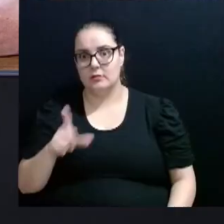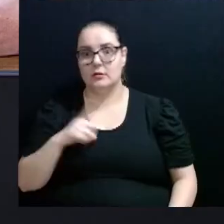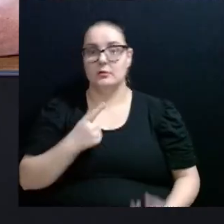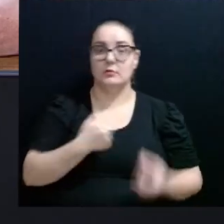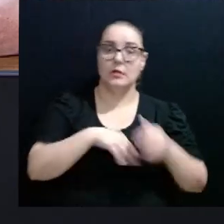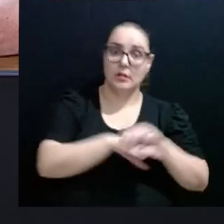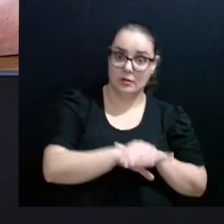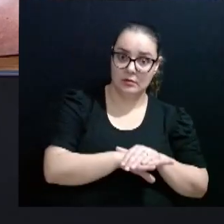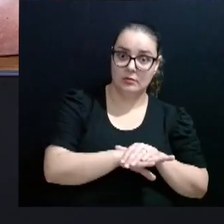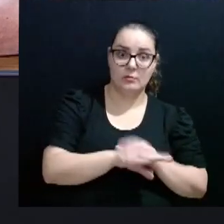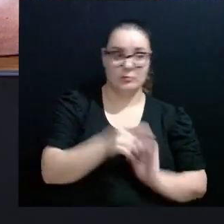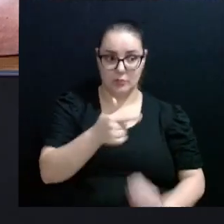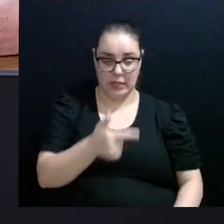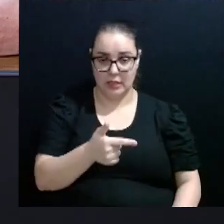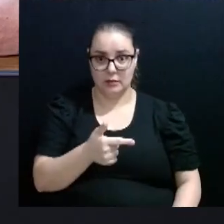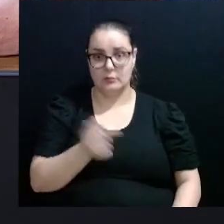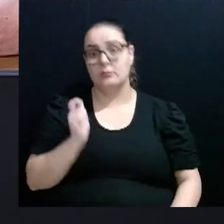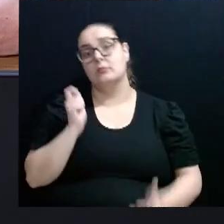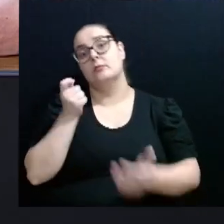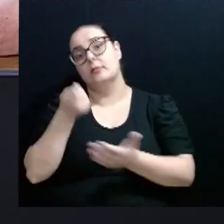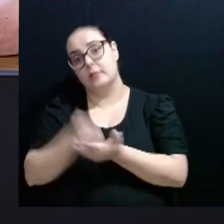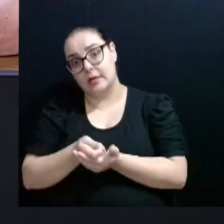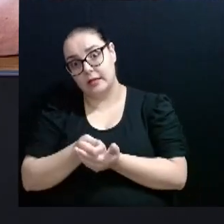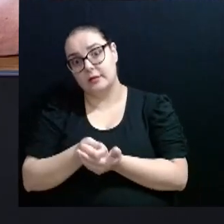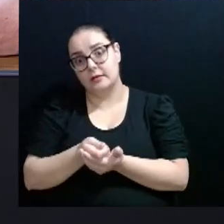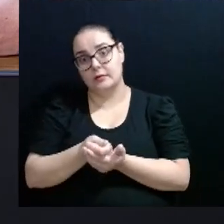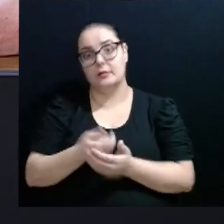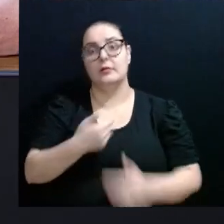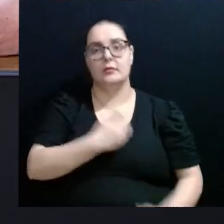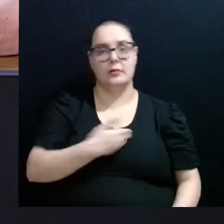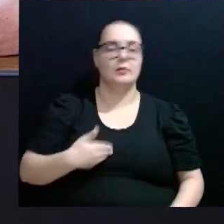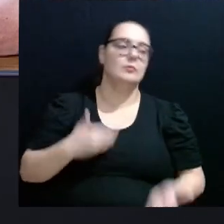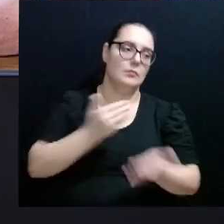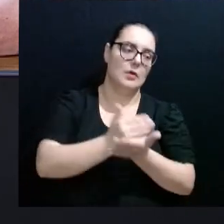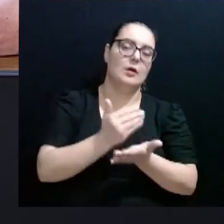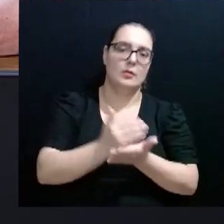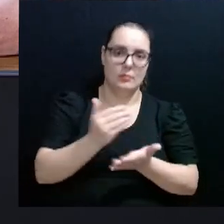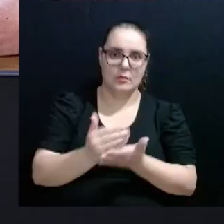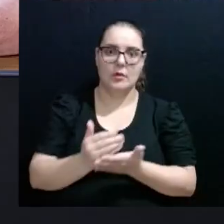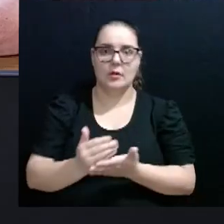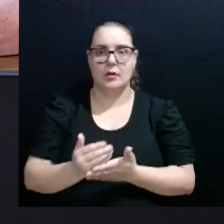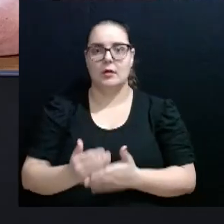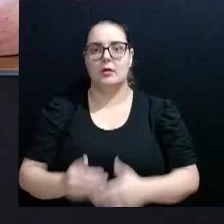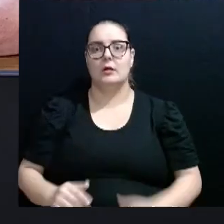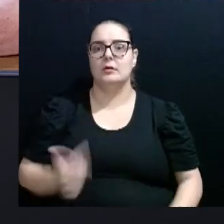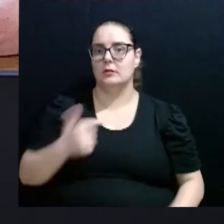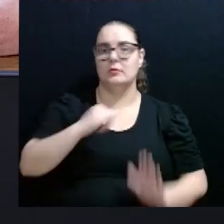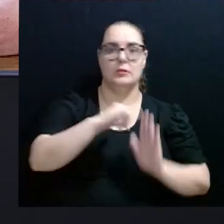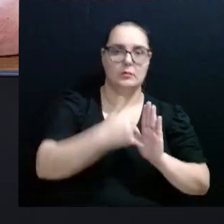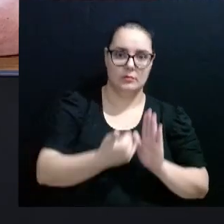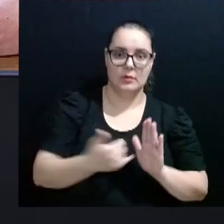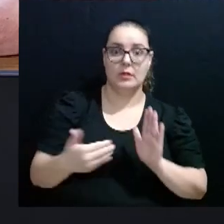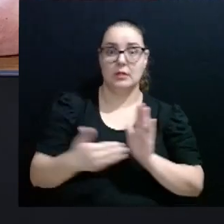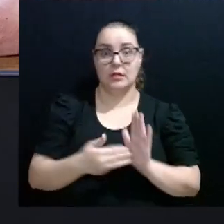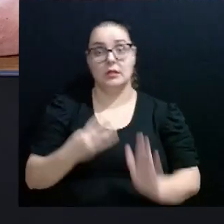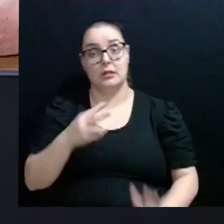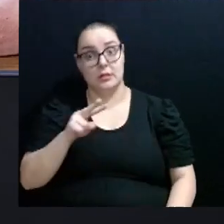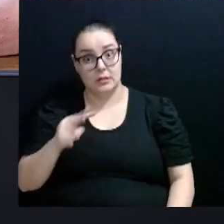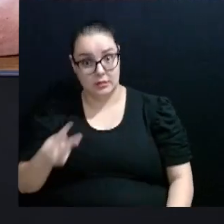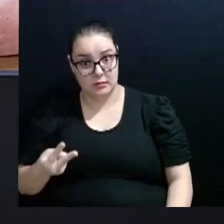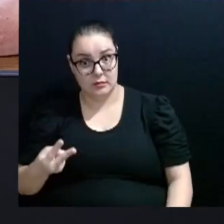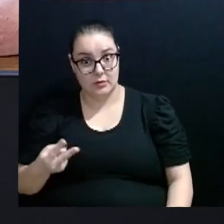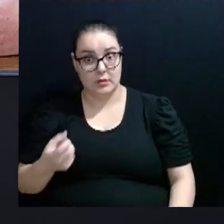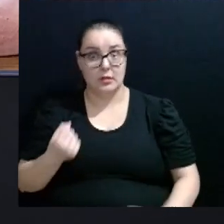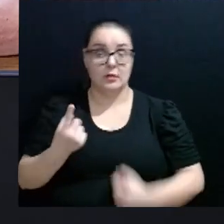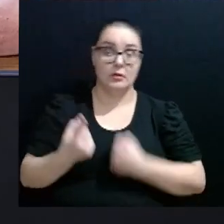pague aí, né? O governo ele parcela isso aí sem juros, sem nada, em até 3 vezes. Algumas situações